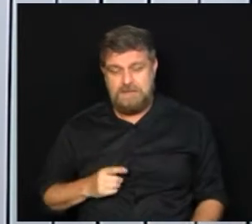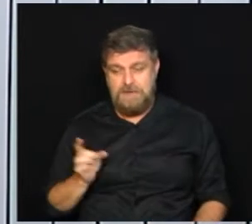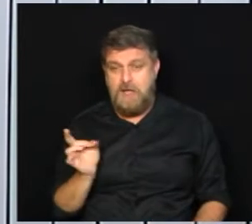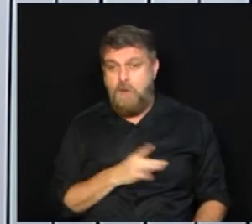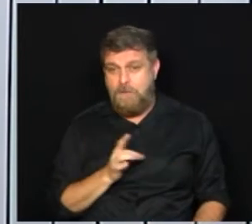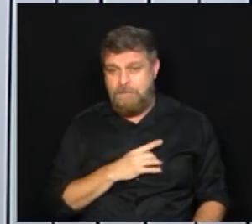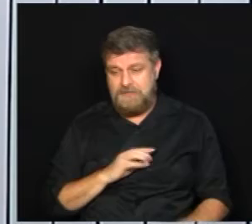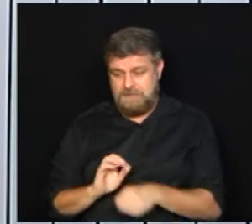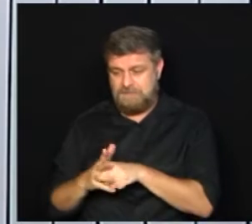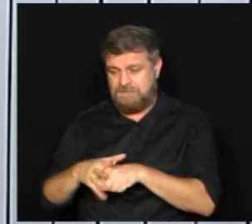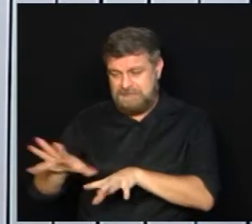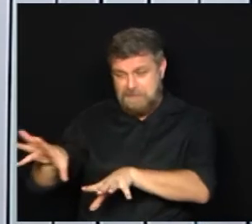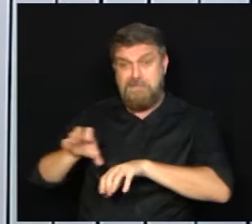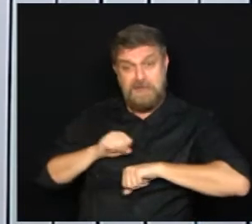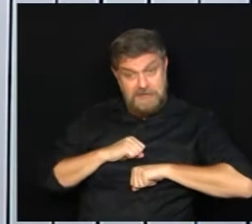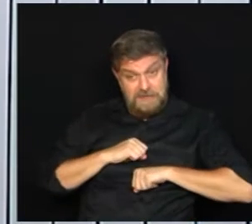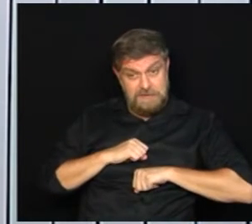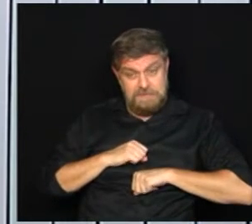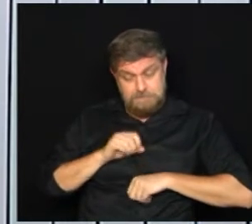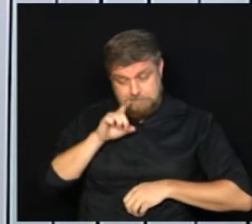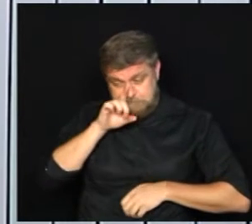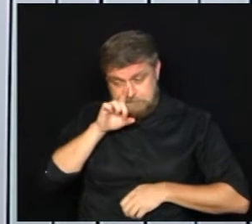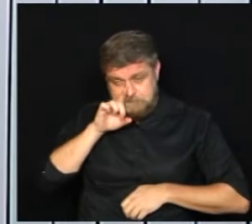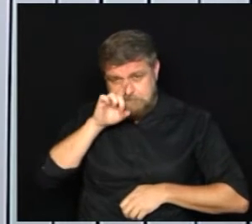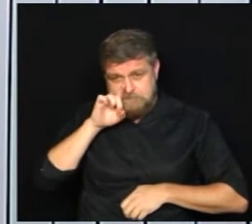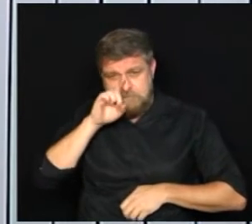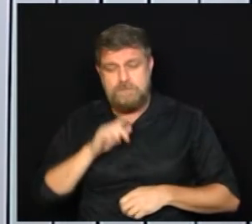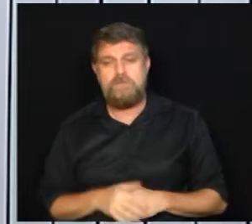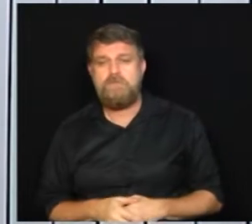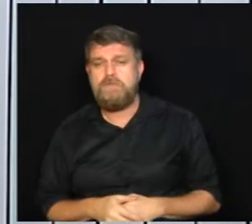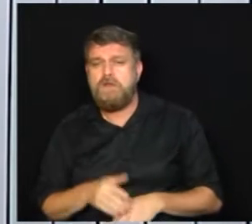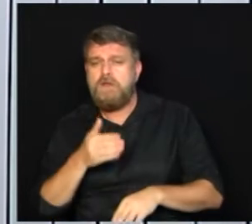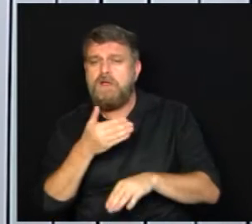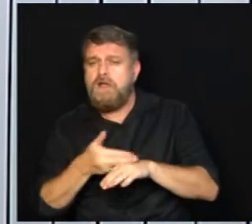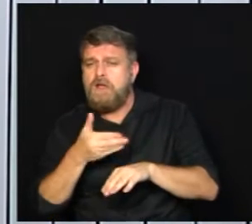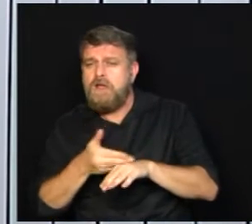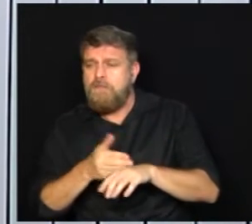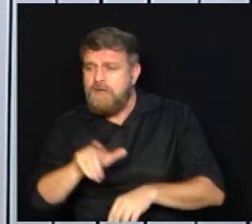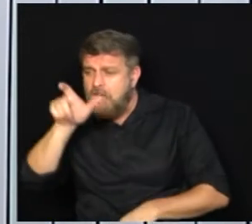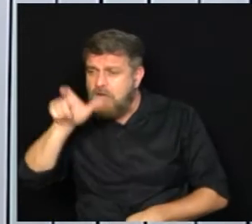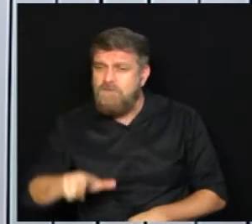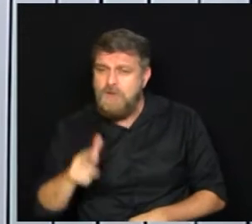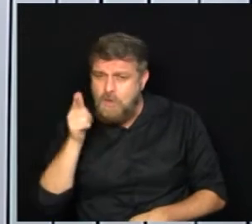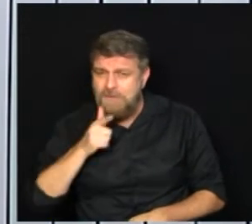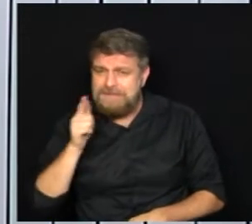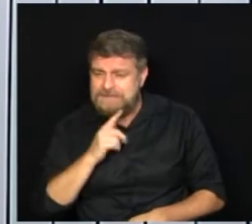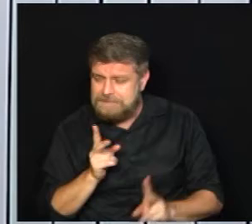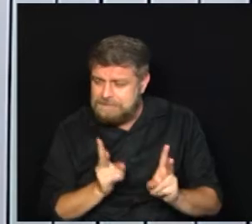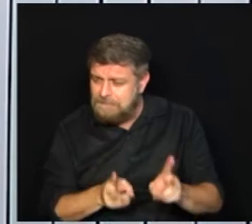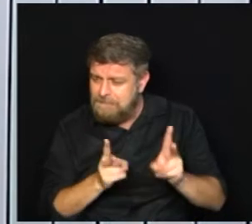se contaminar? E treinamento, você conseguiu fazer à distância? Em algum